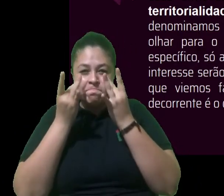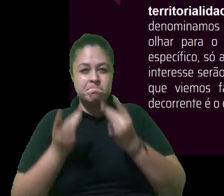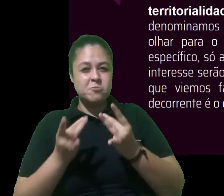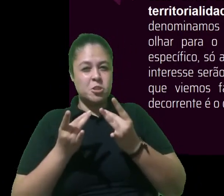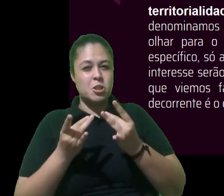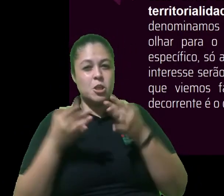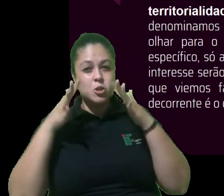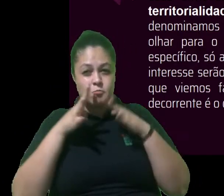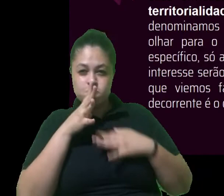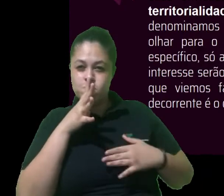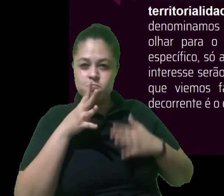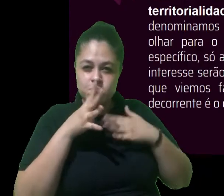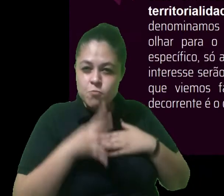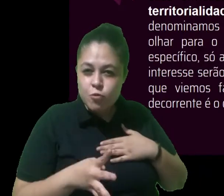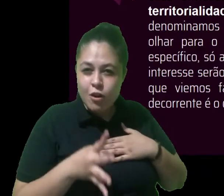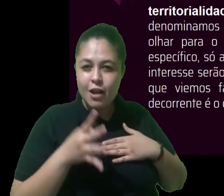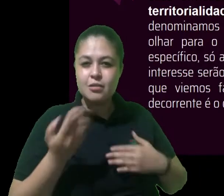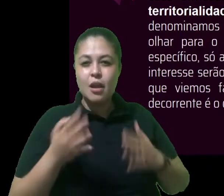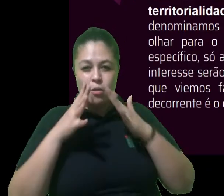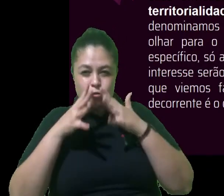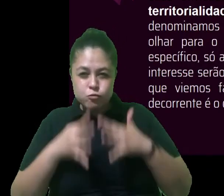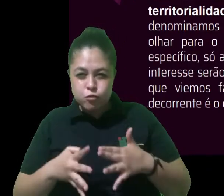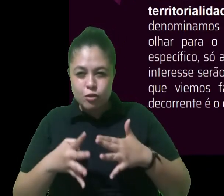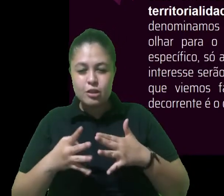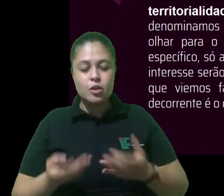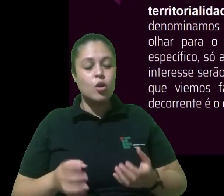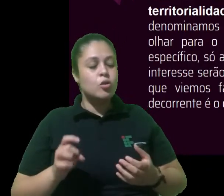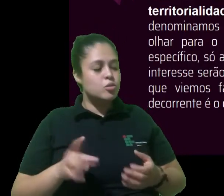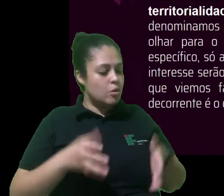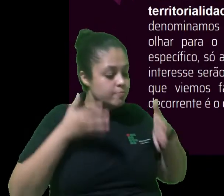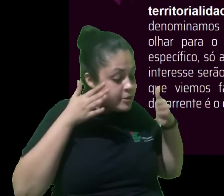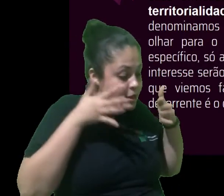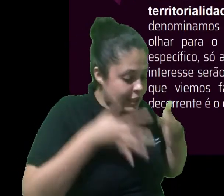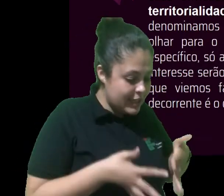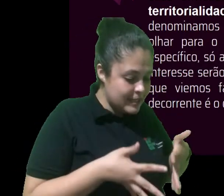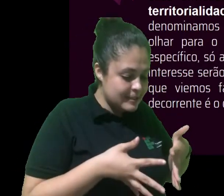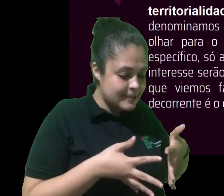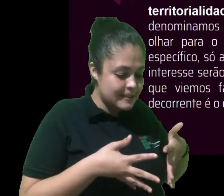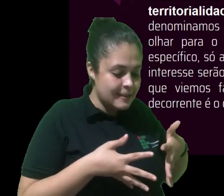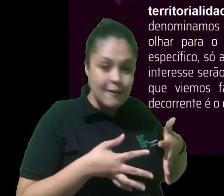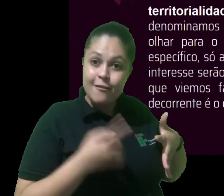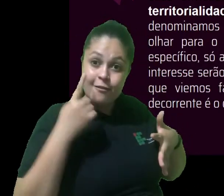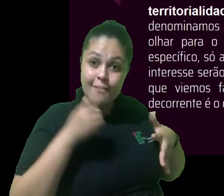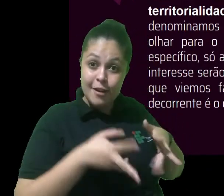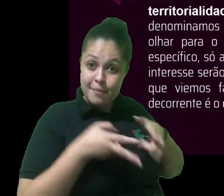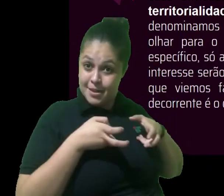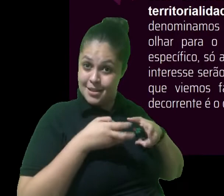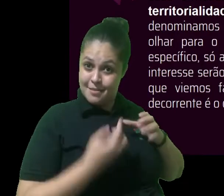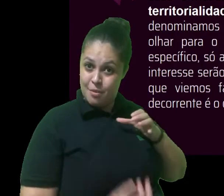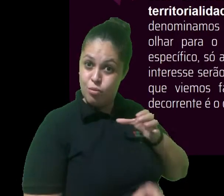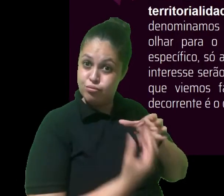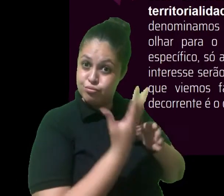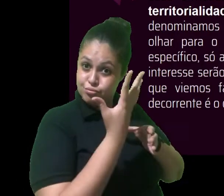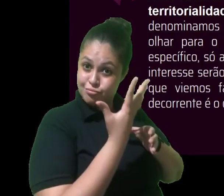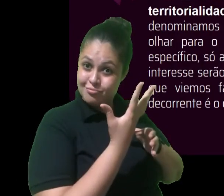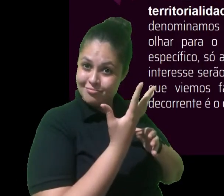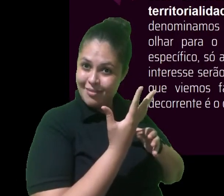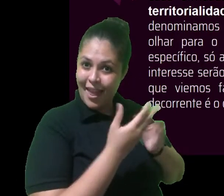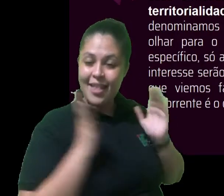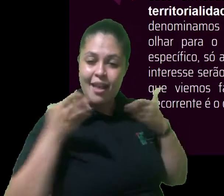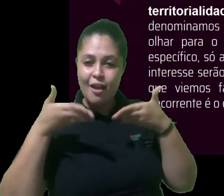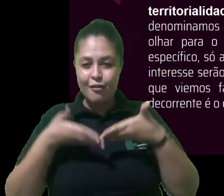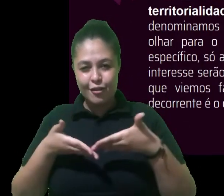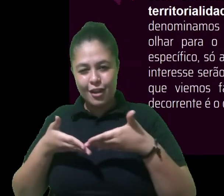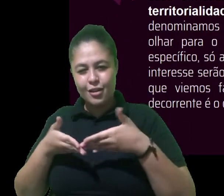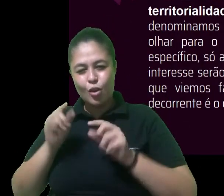de um interesse específico, só as referências que se relacionam a tal interesse serão realçadas. Esta